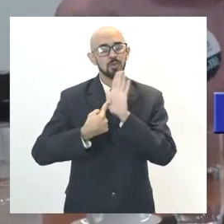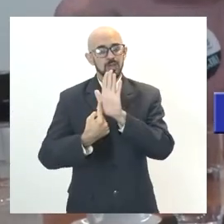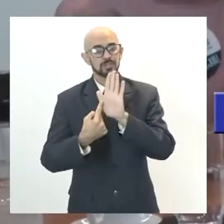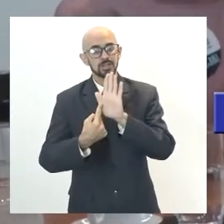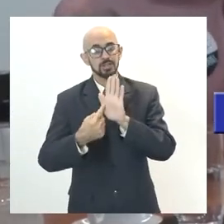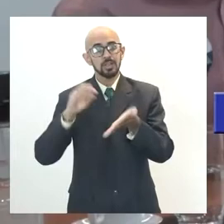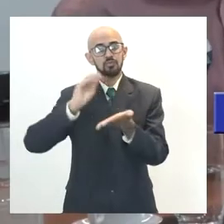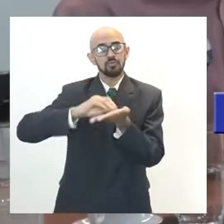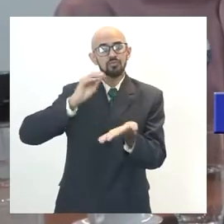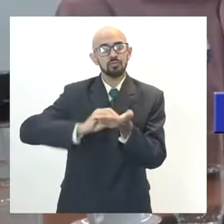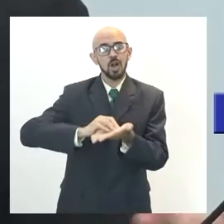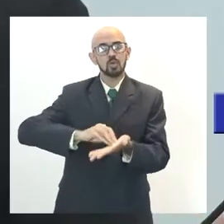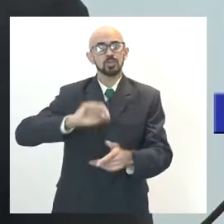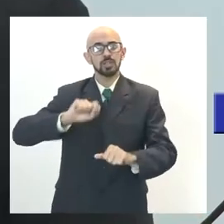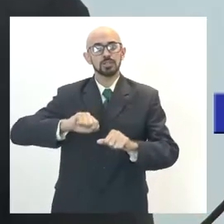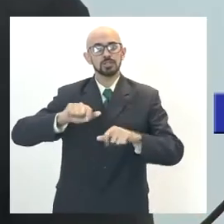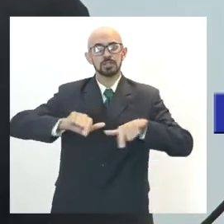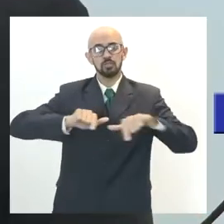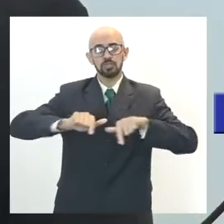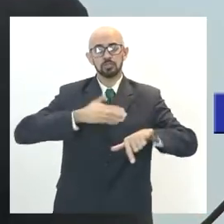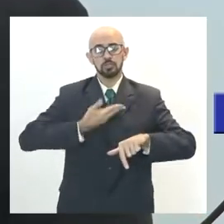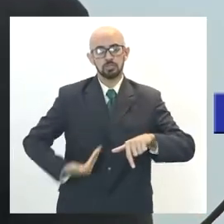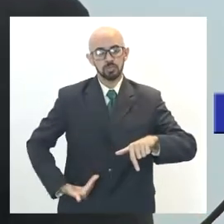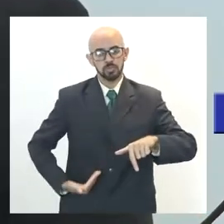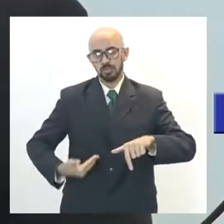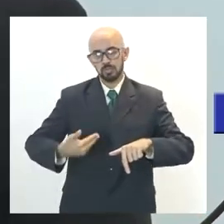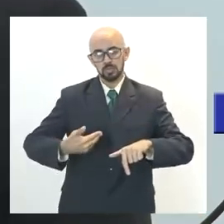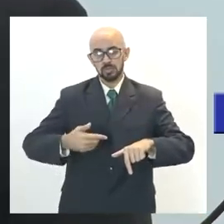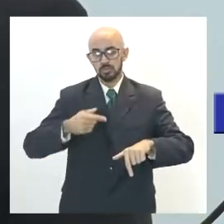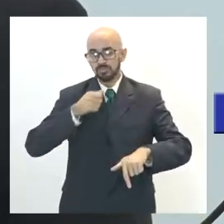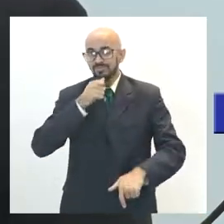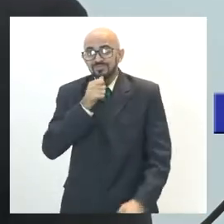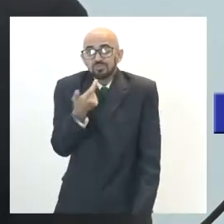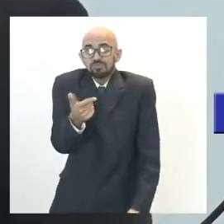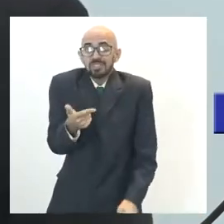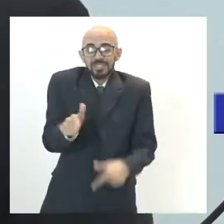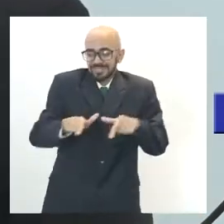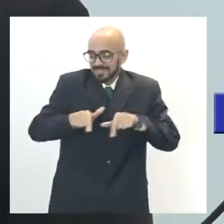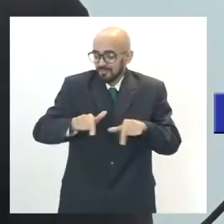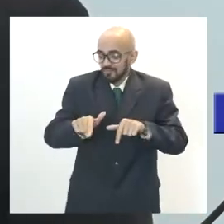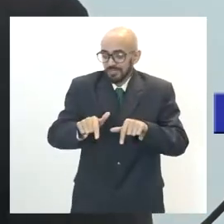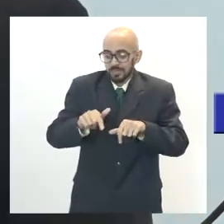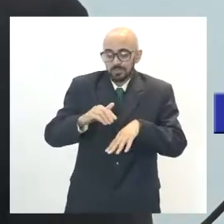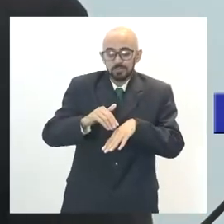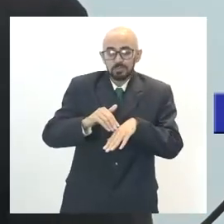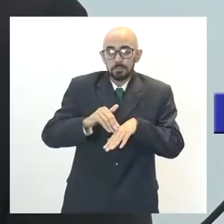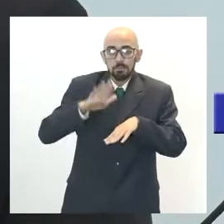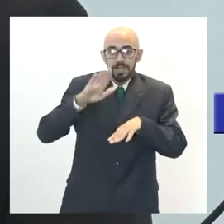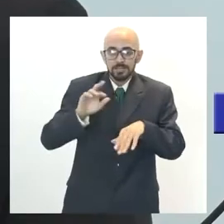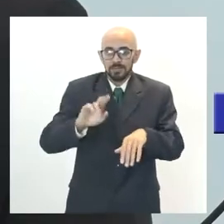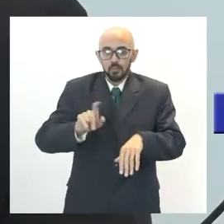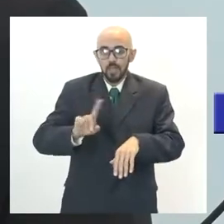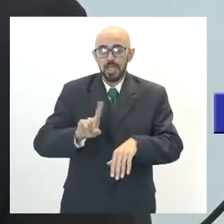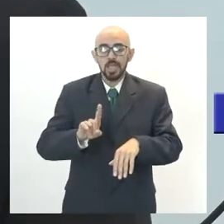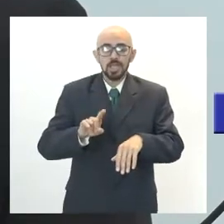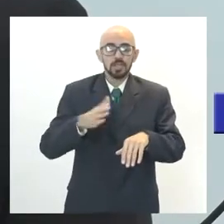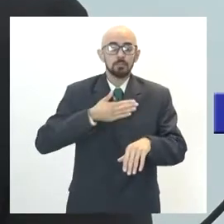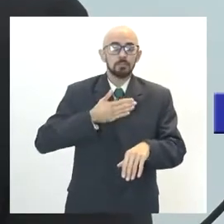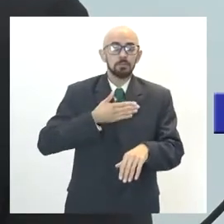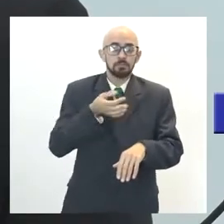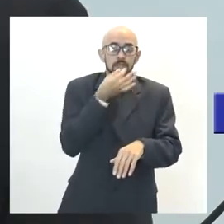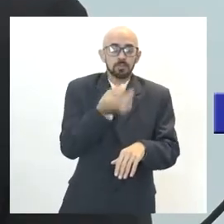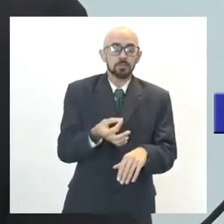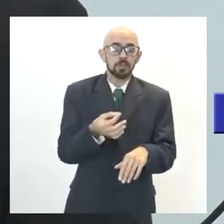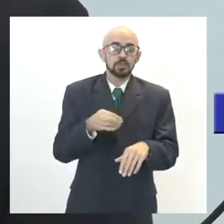serviço público não tem servidor demais não sei serviço público demais então nós estamos assim me parece aqui